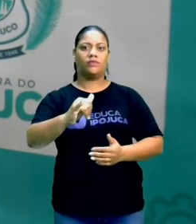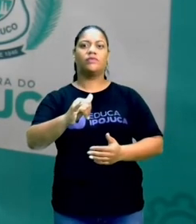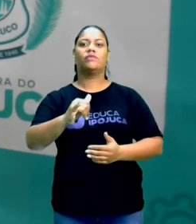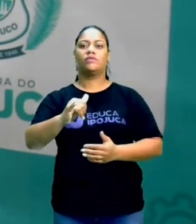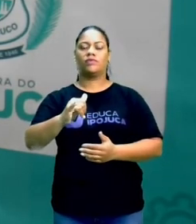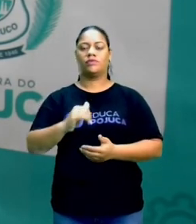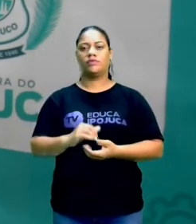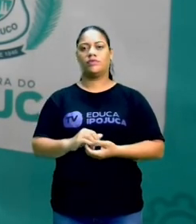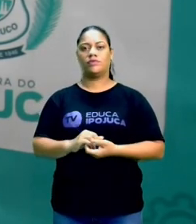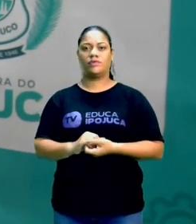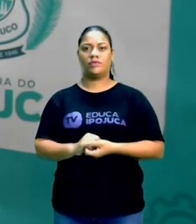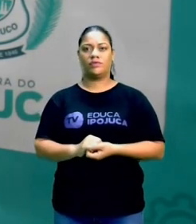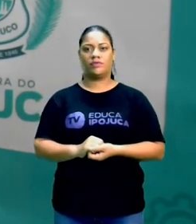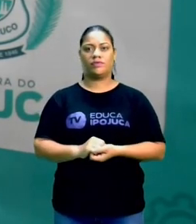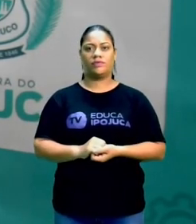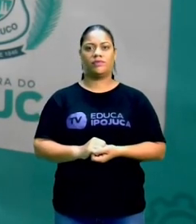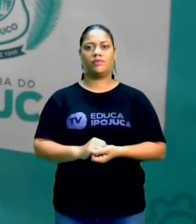captado